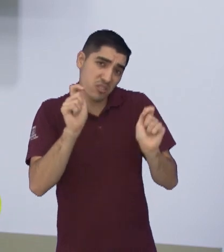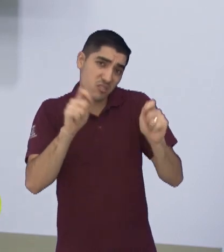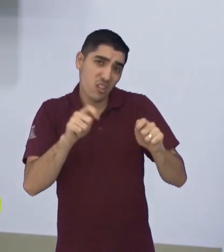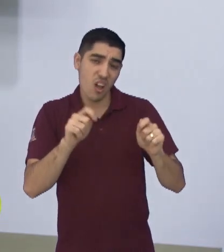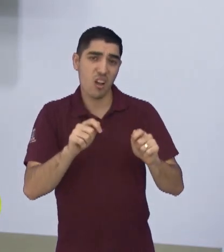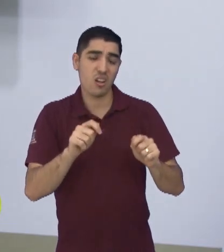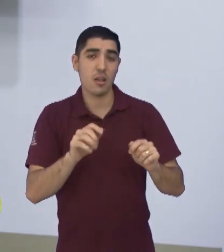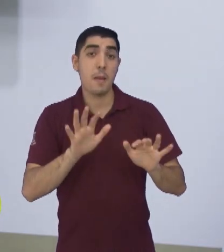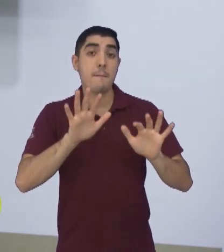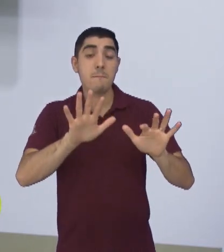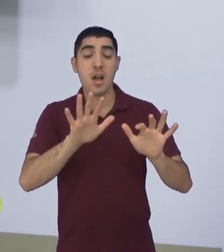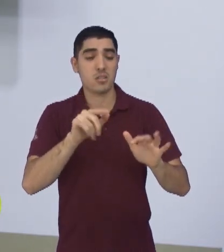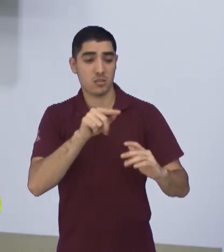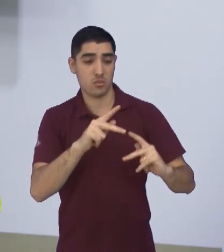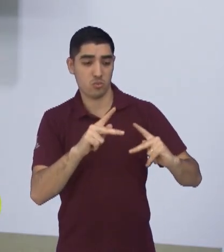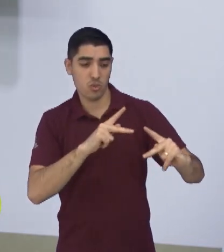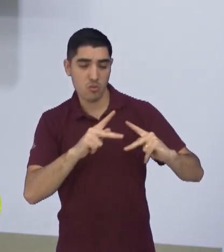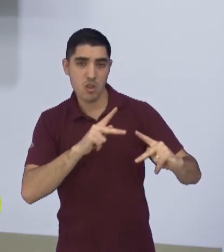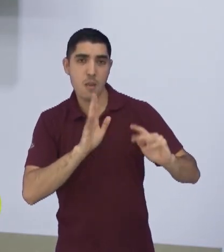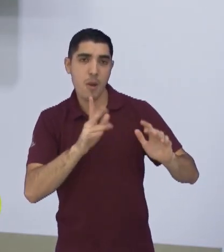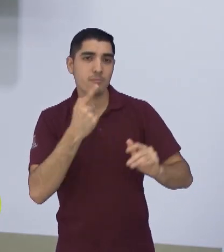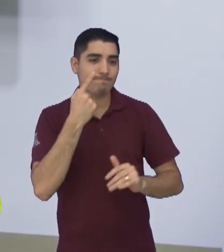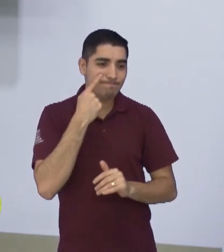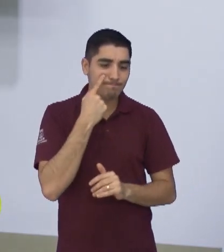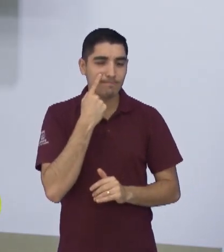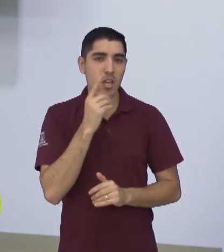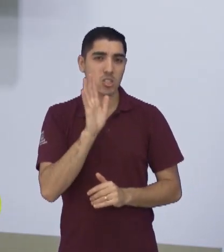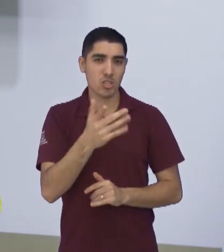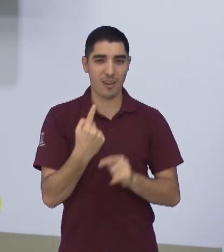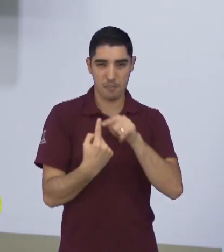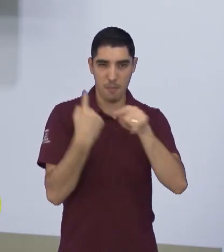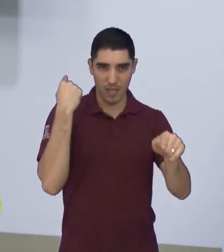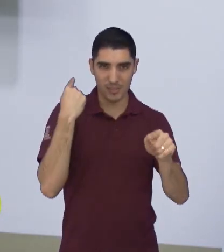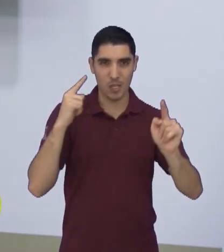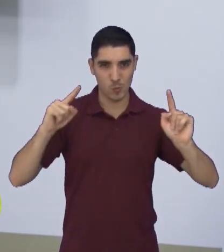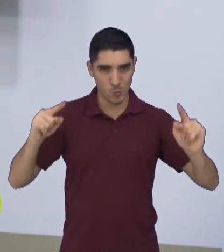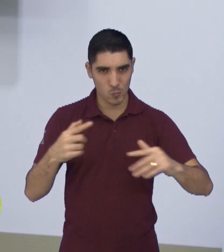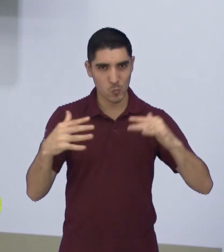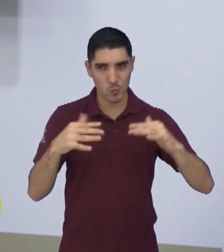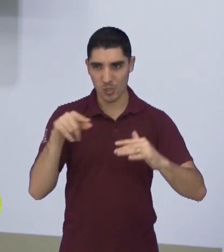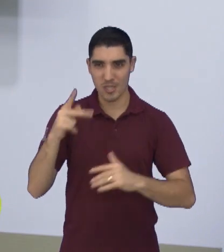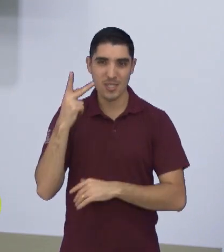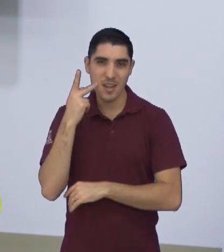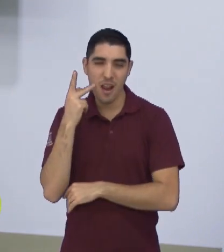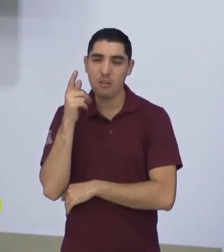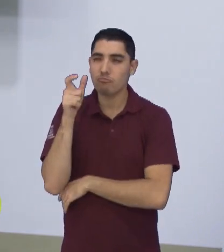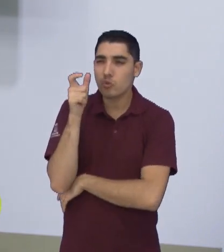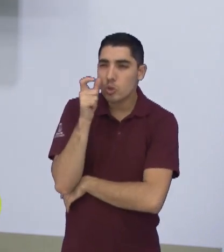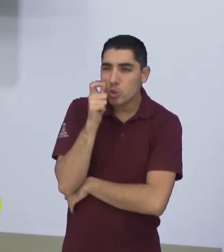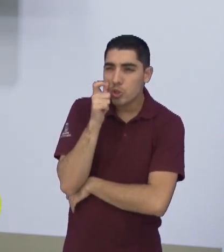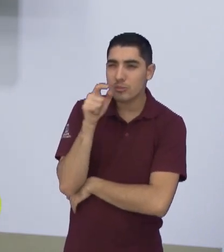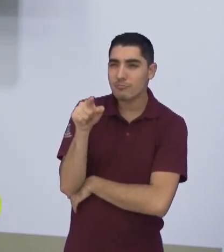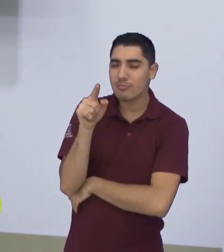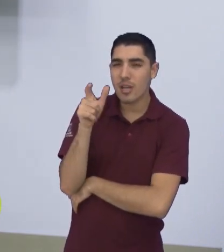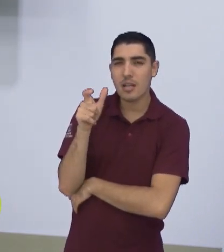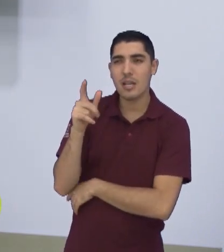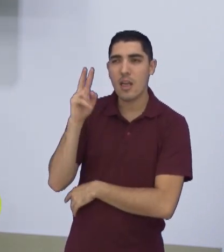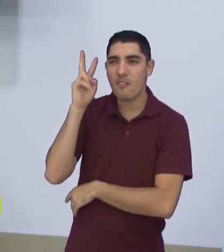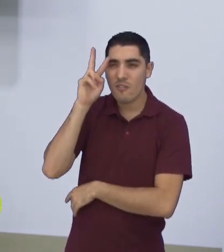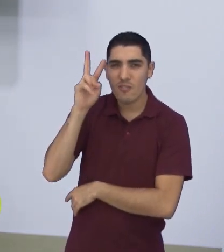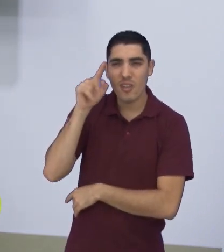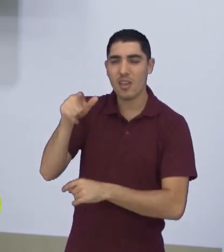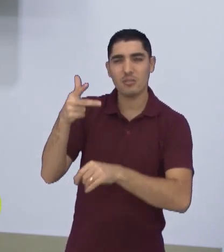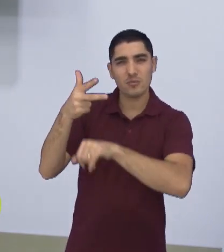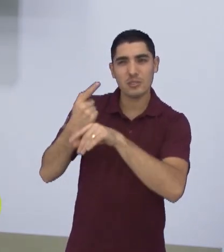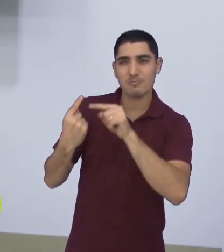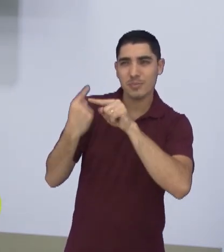né? Pegar, talvez analisar a partida contra, né, as fitas e rebuminar lá e voltar a ver o que está errado,